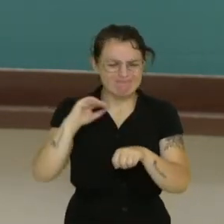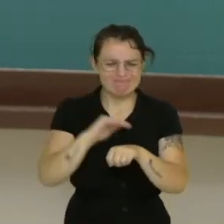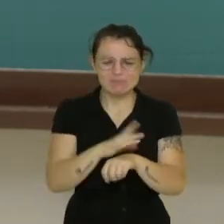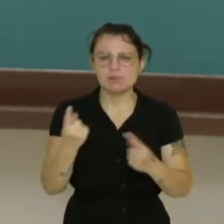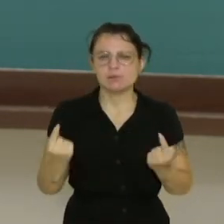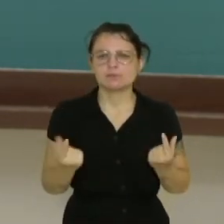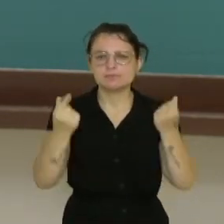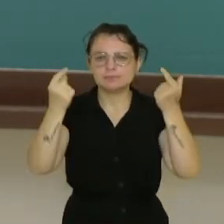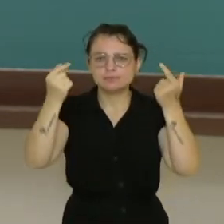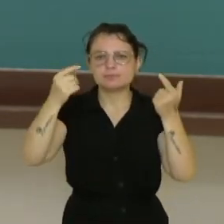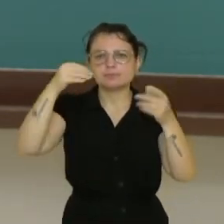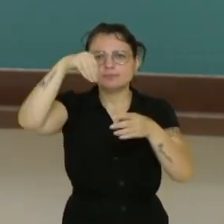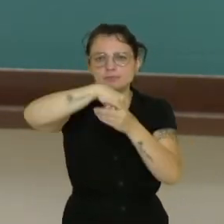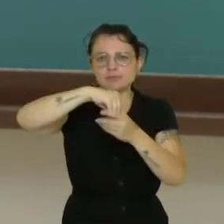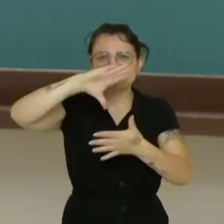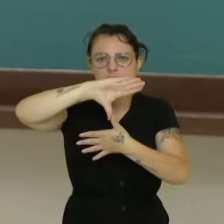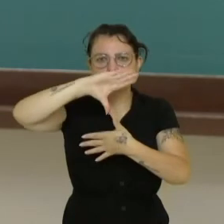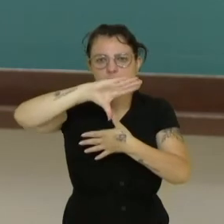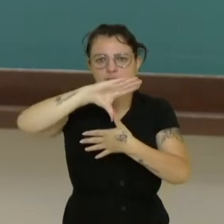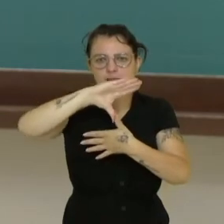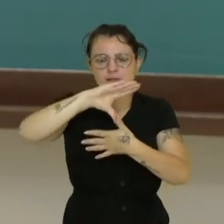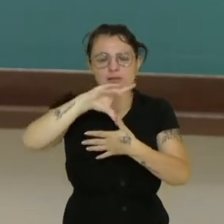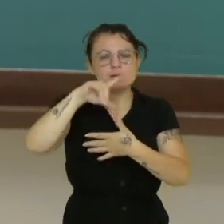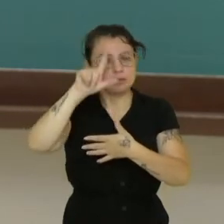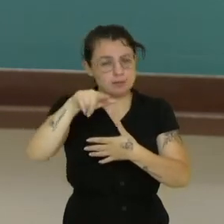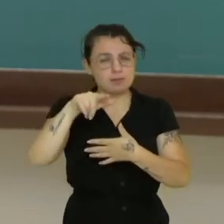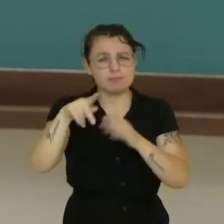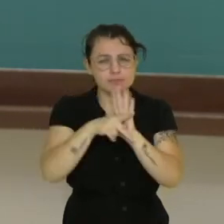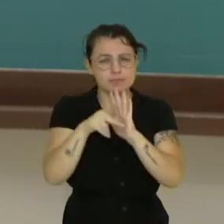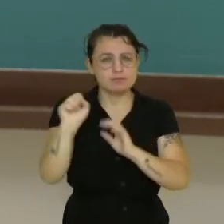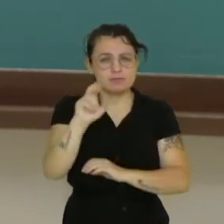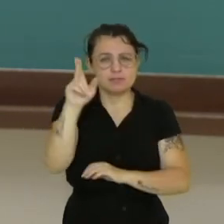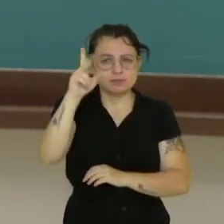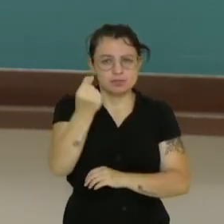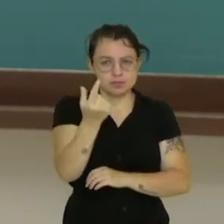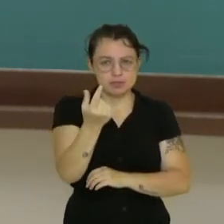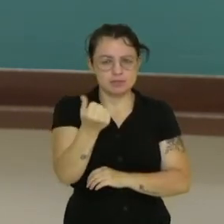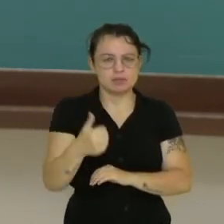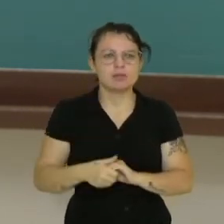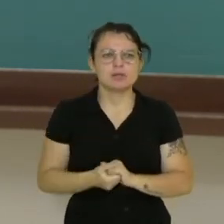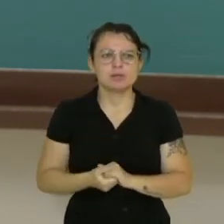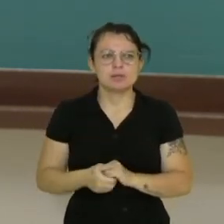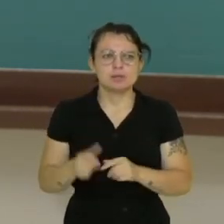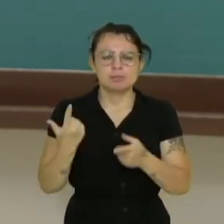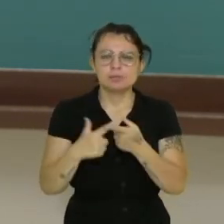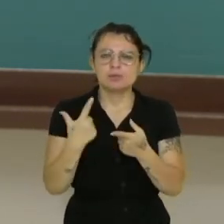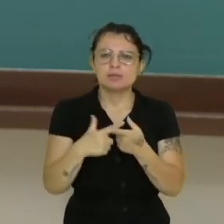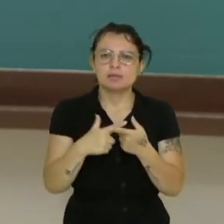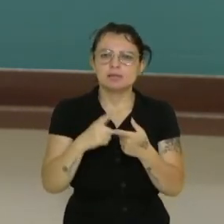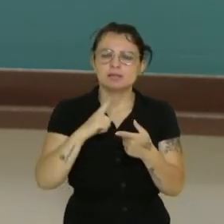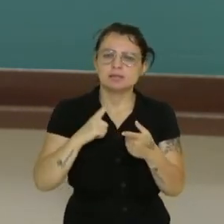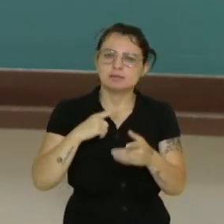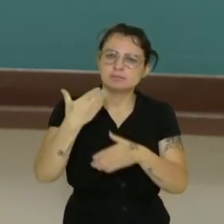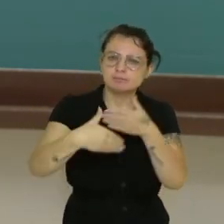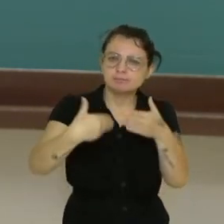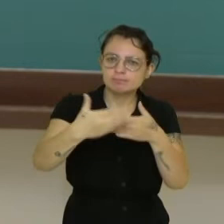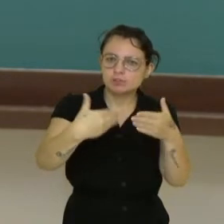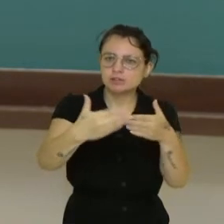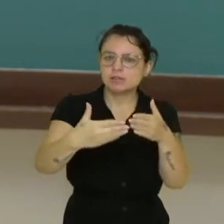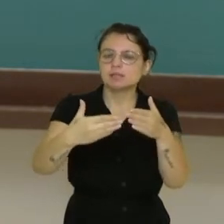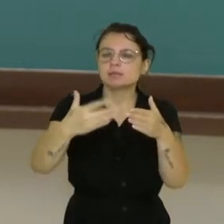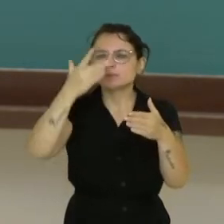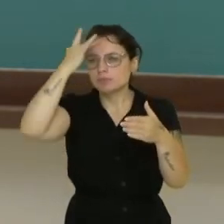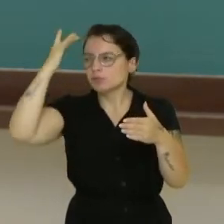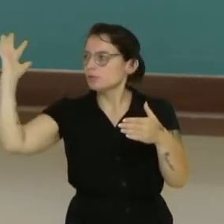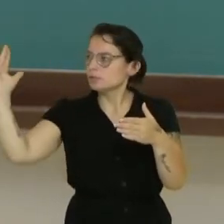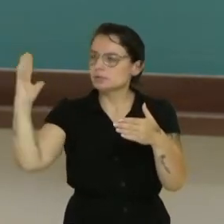nosso continente, na questão monetária mesmo. Muito se deu por conta do processo de colonização. É